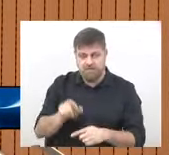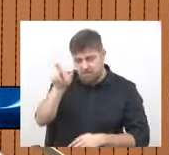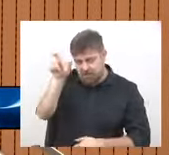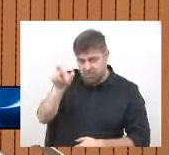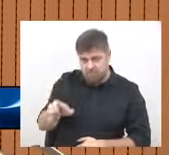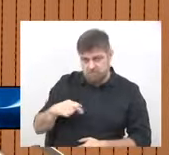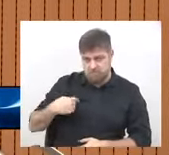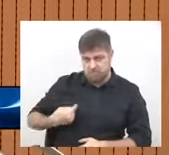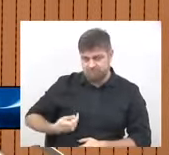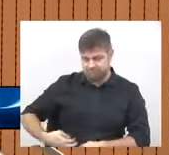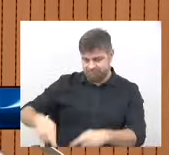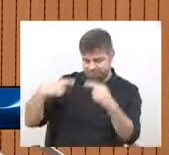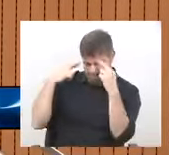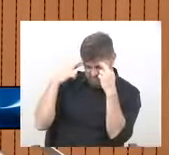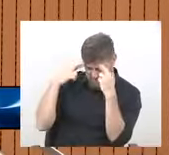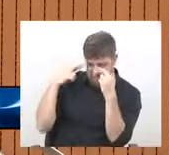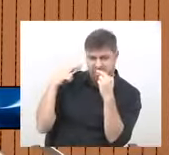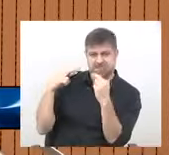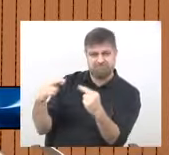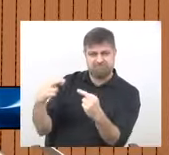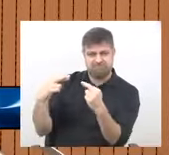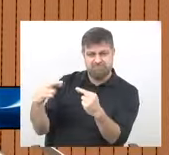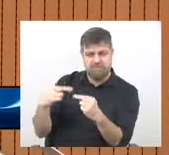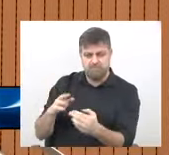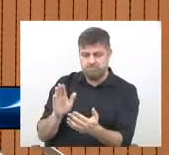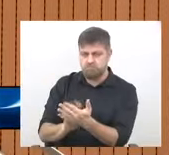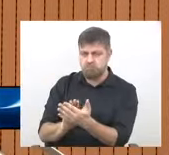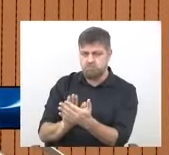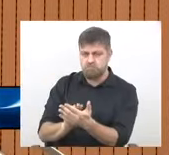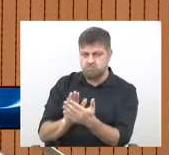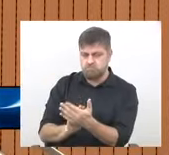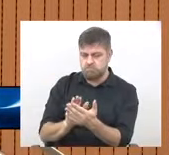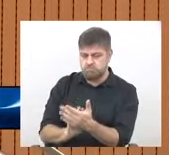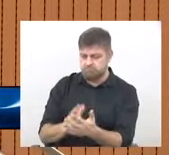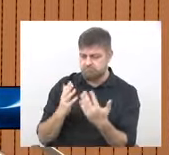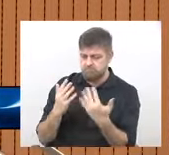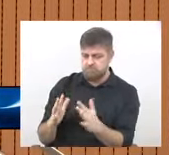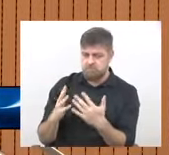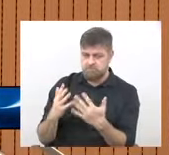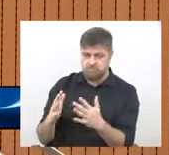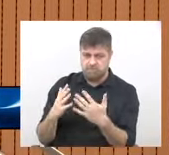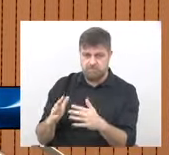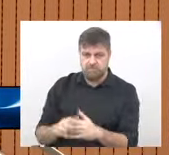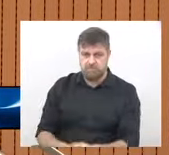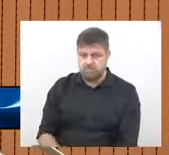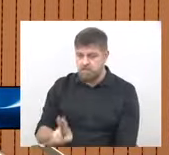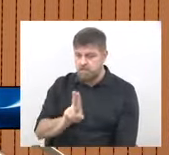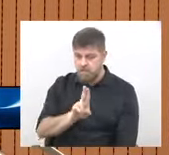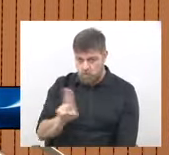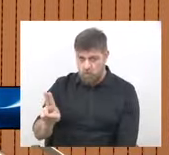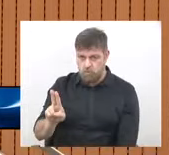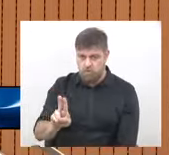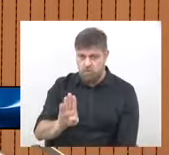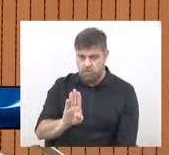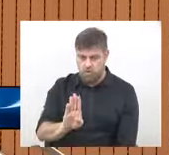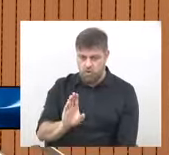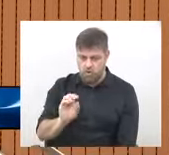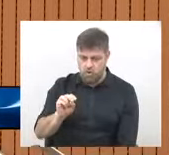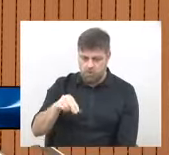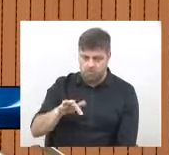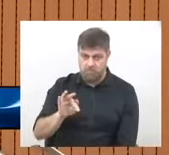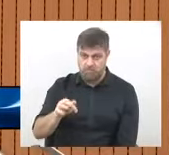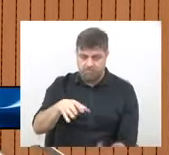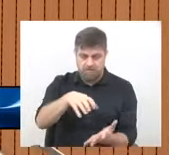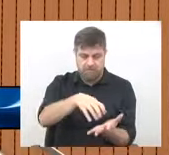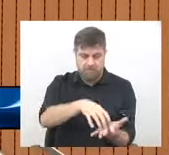nosso respeito, o nosso reconhecimento, que seja eternizado o nome desse cidadão nesse posto